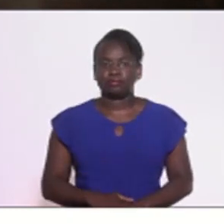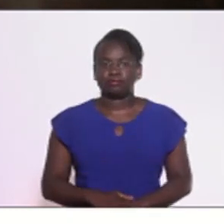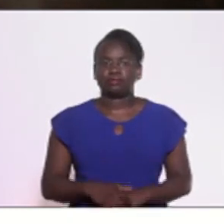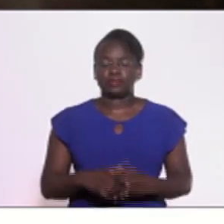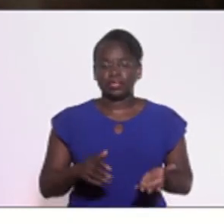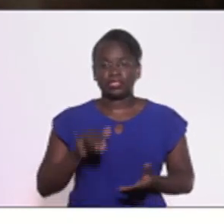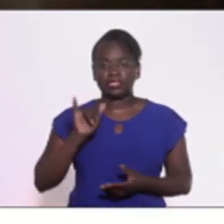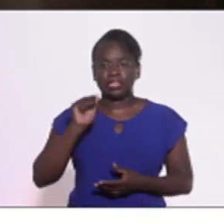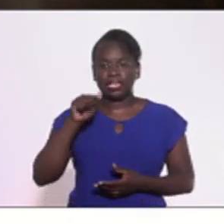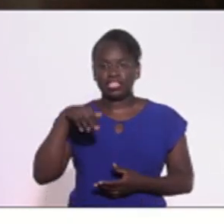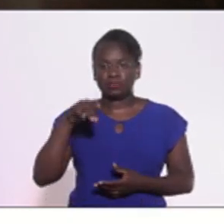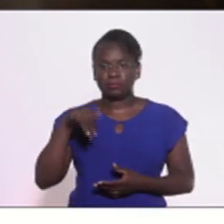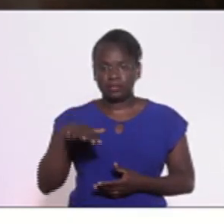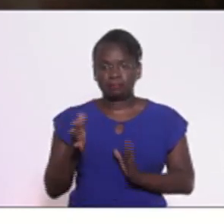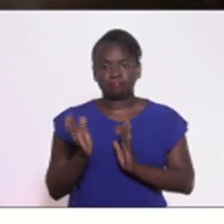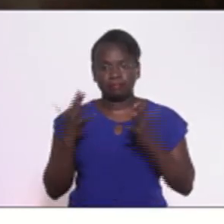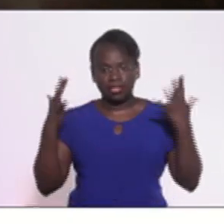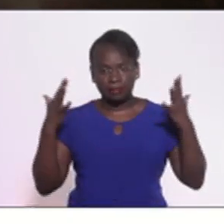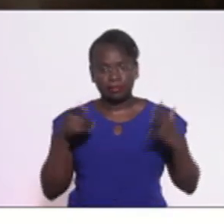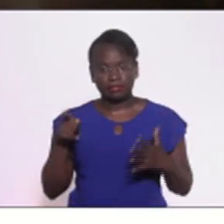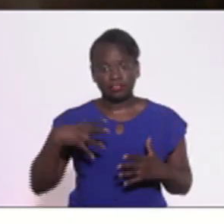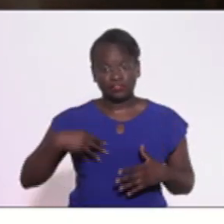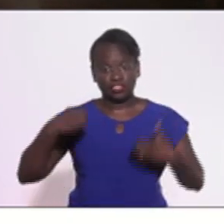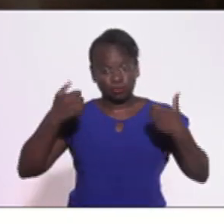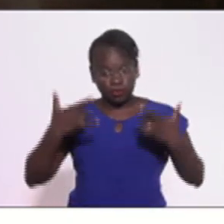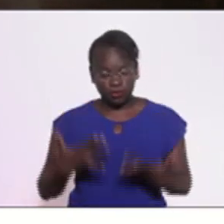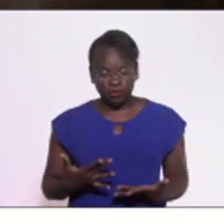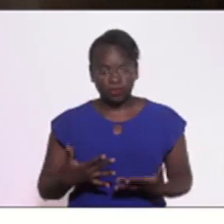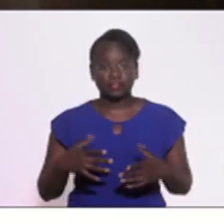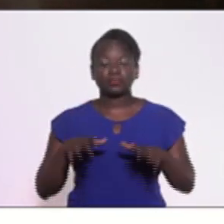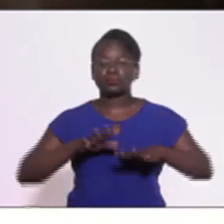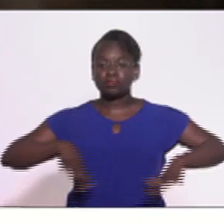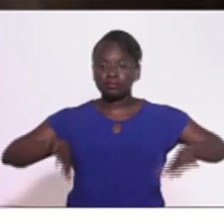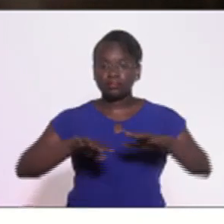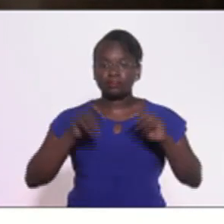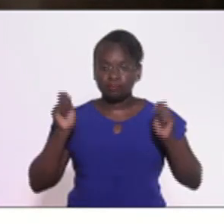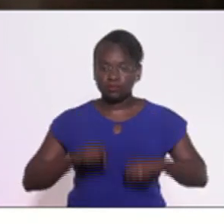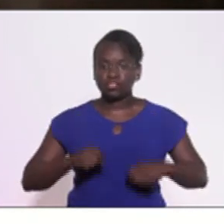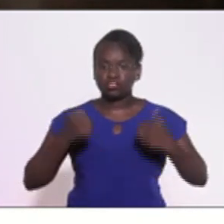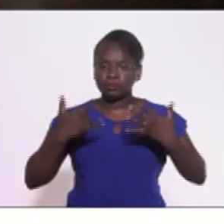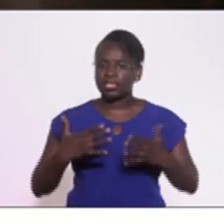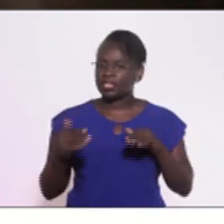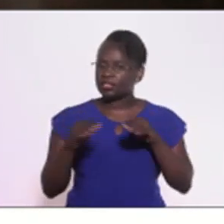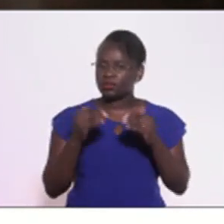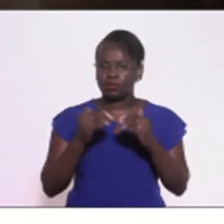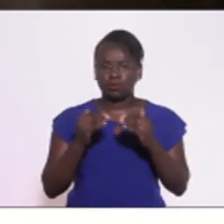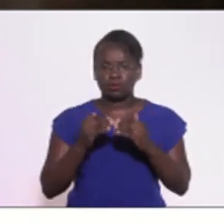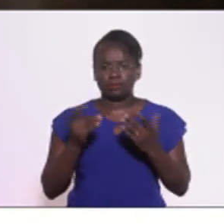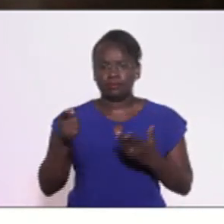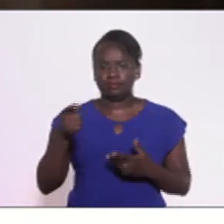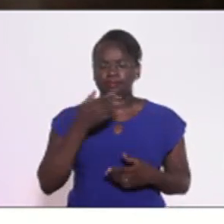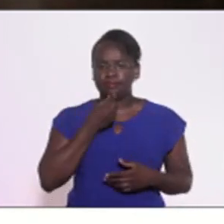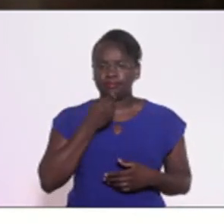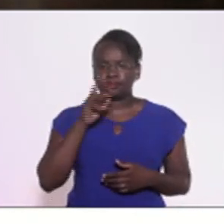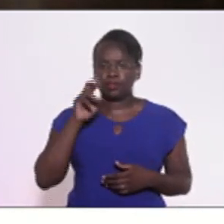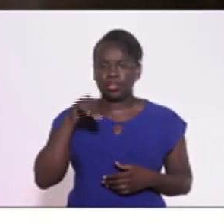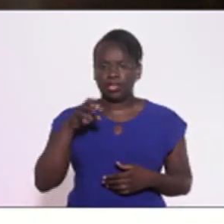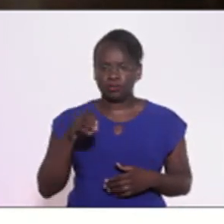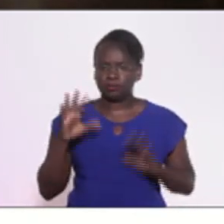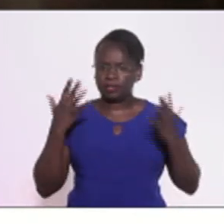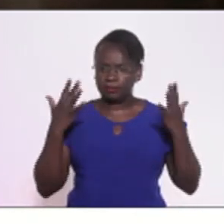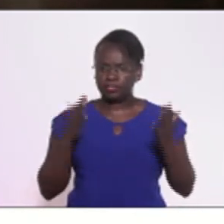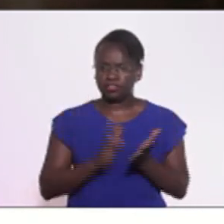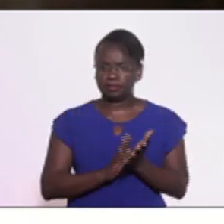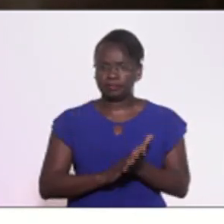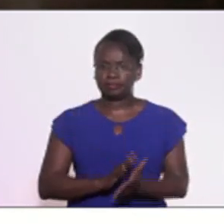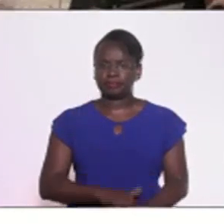Yasmin, parabéns por tudo que você disse. E todos nós podemos dizer a mesma coisa ao Ronaldo. Parabéns.